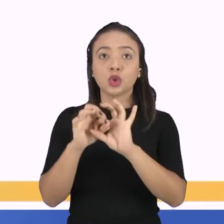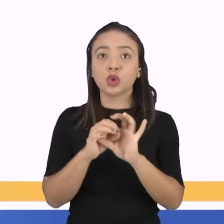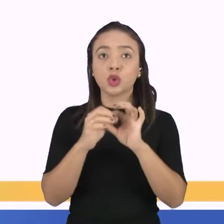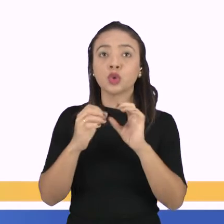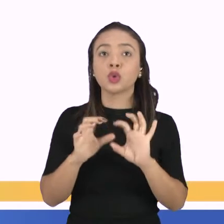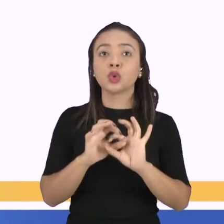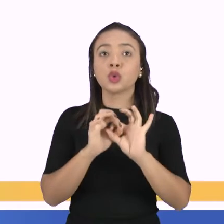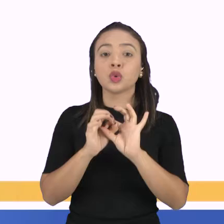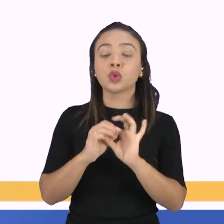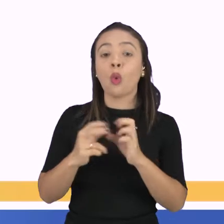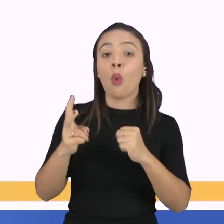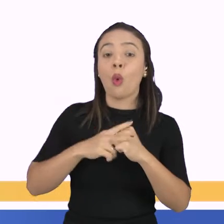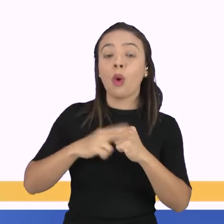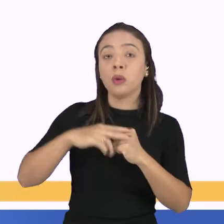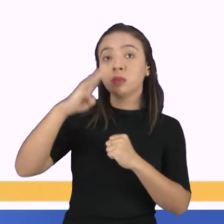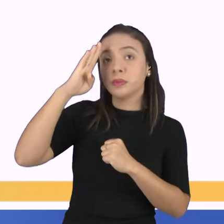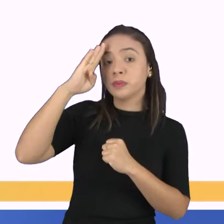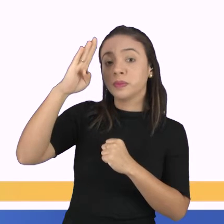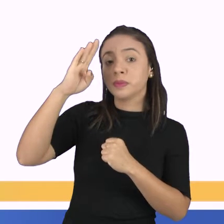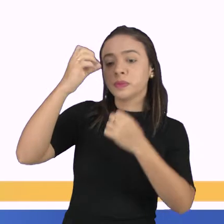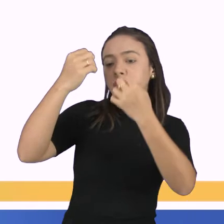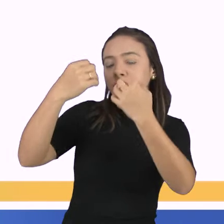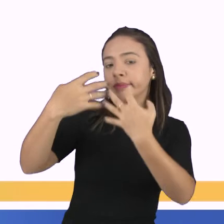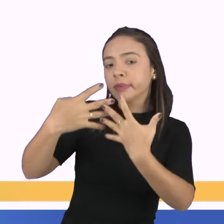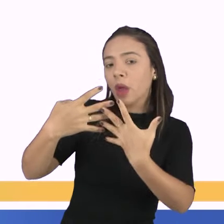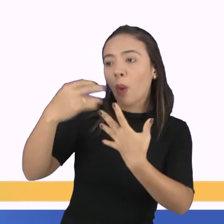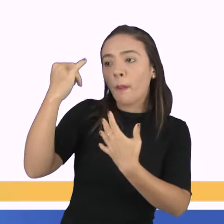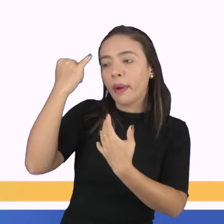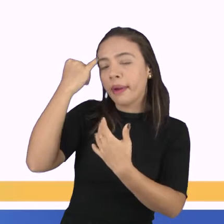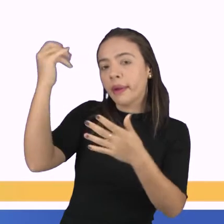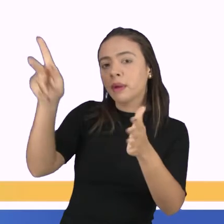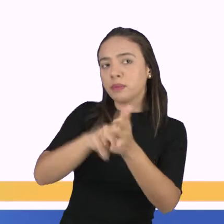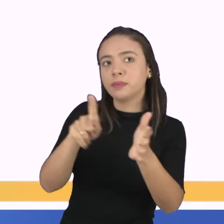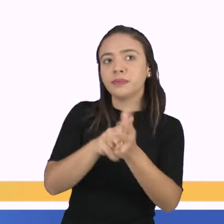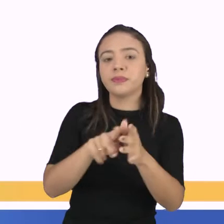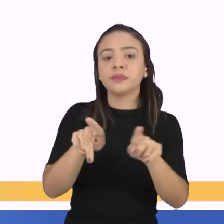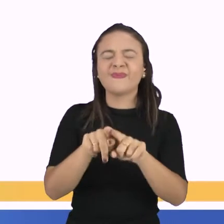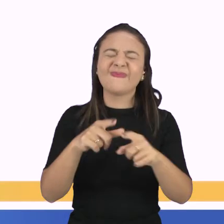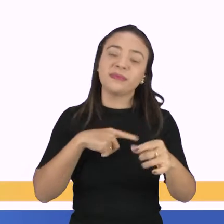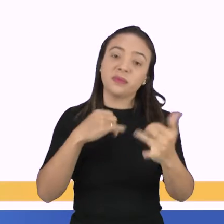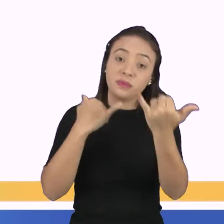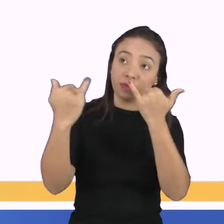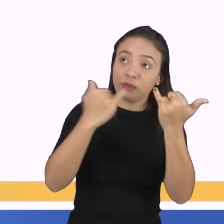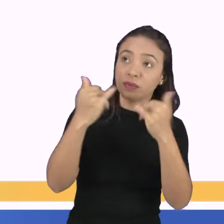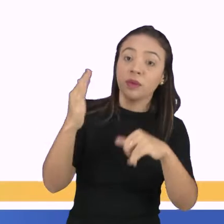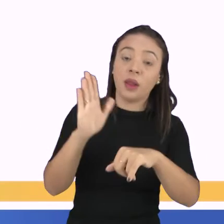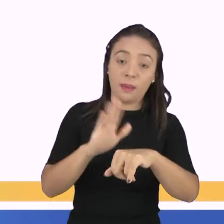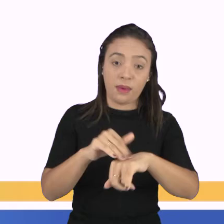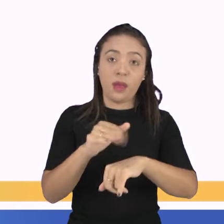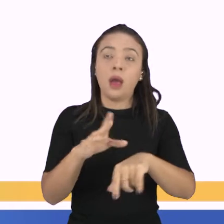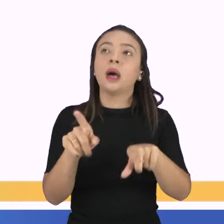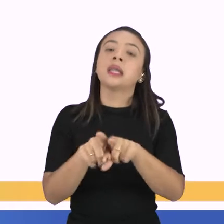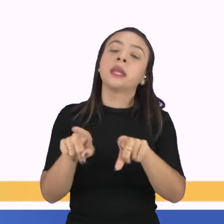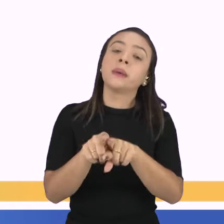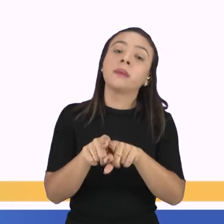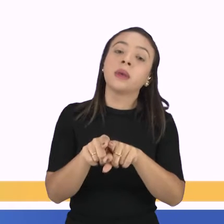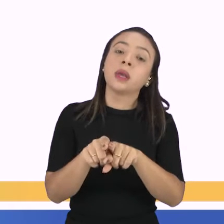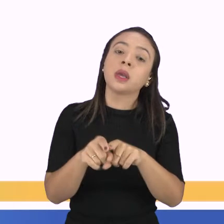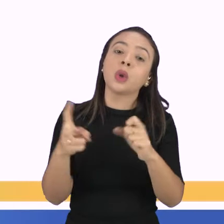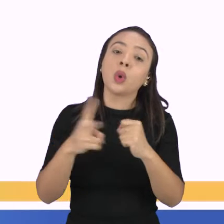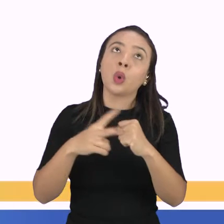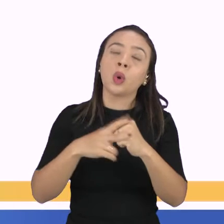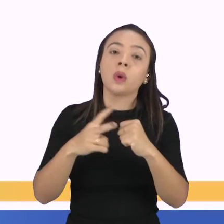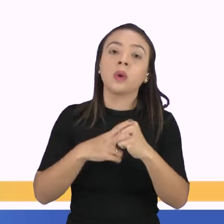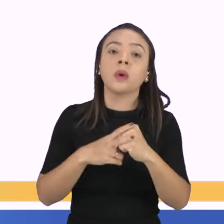verbos principais para expressar uma ideia particular. Eles dão informações adicionais sobre a função do verbo principal que